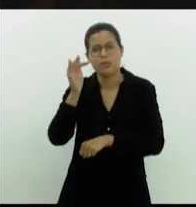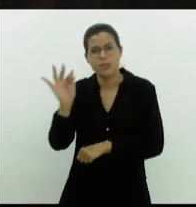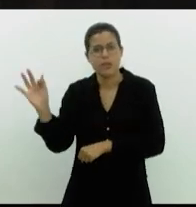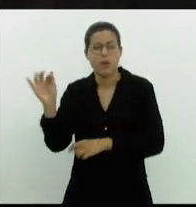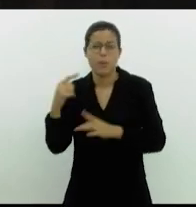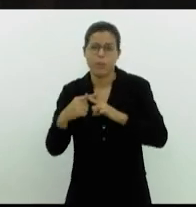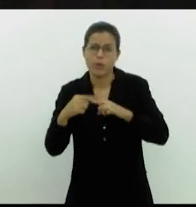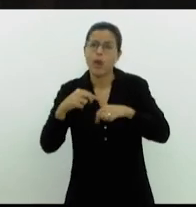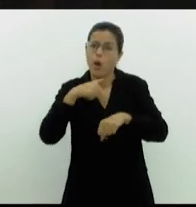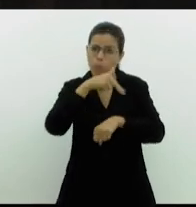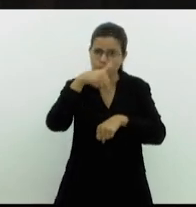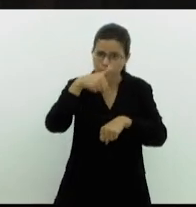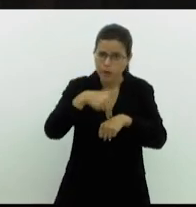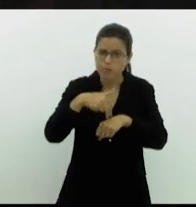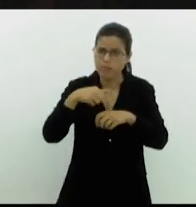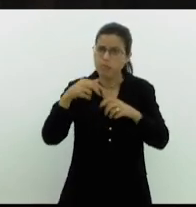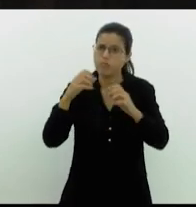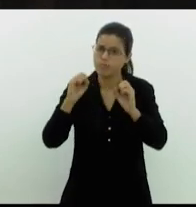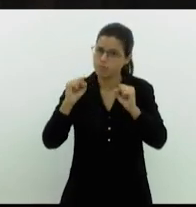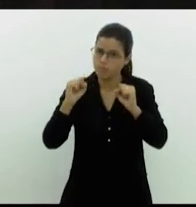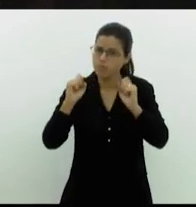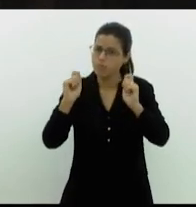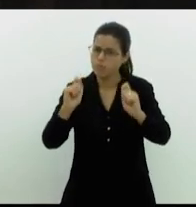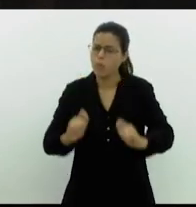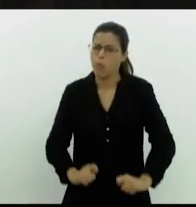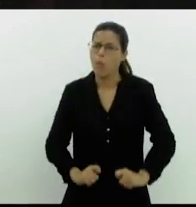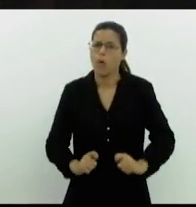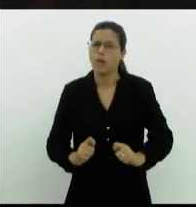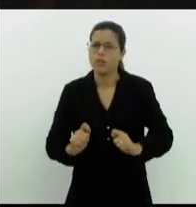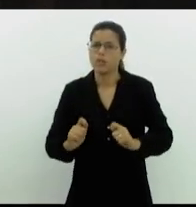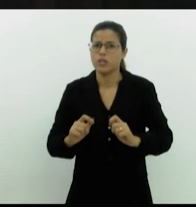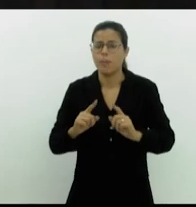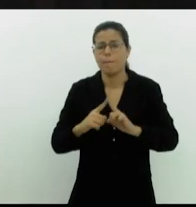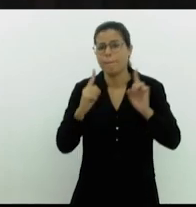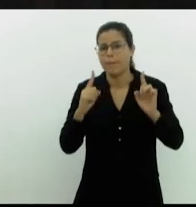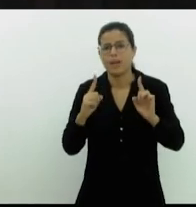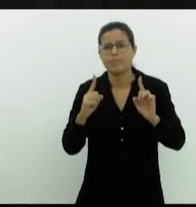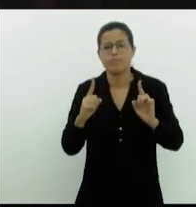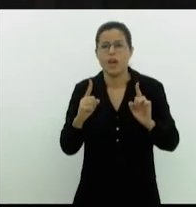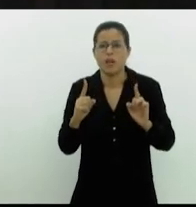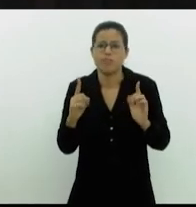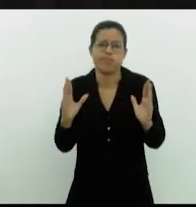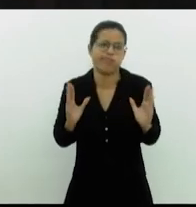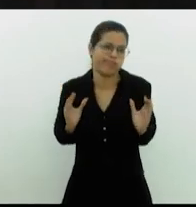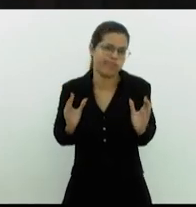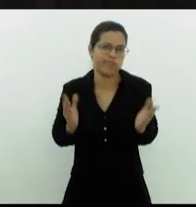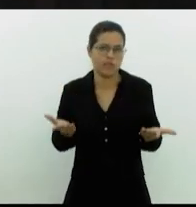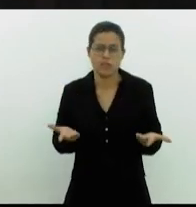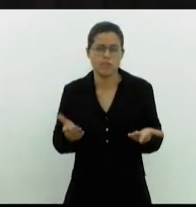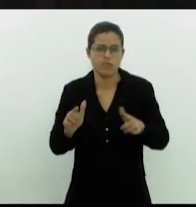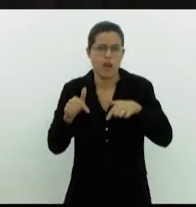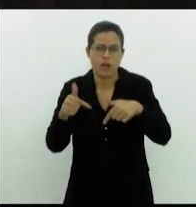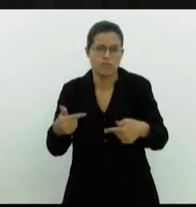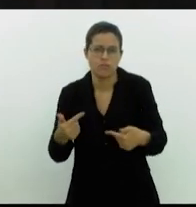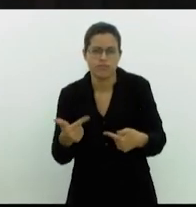fazer e está agindo nesse sentido. Então, fiquei aqui